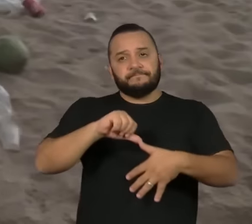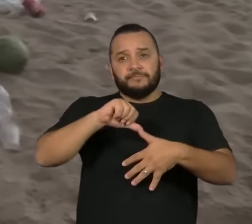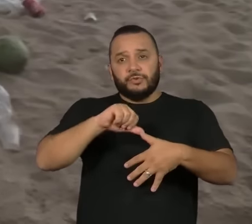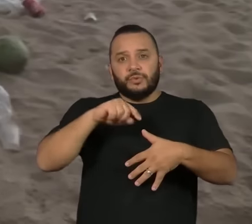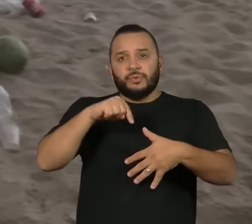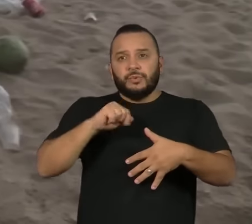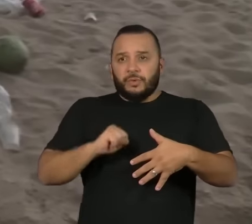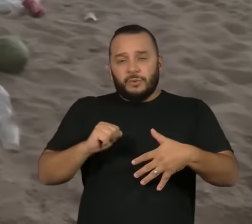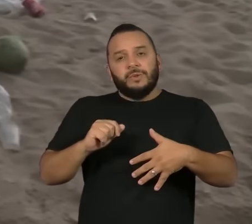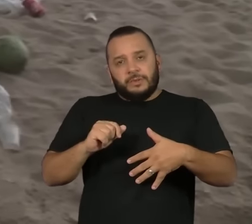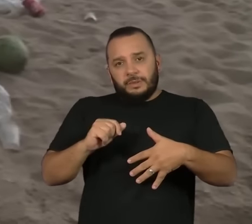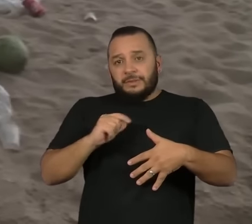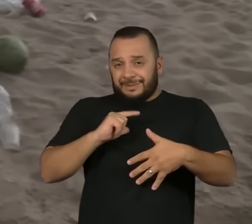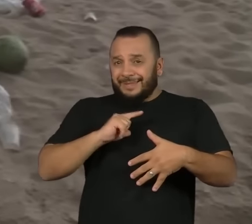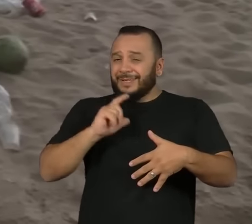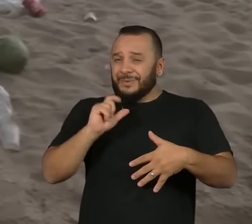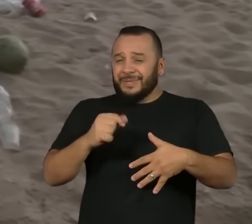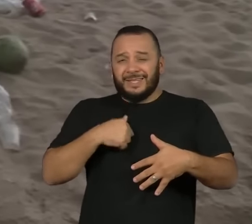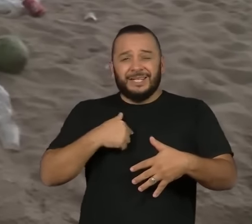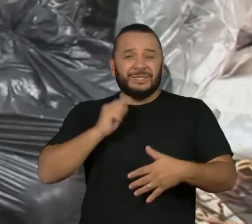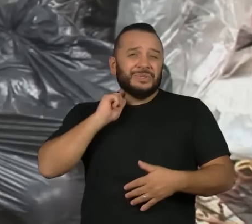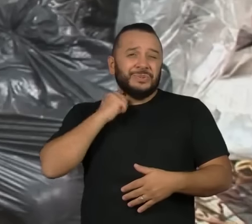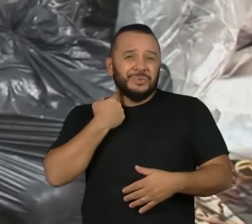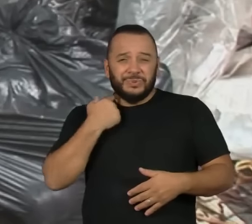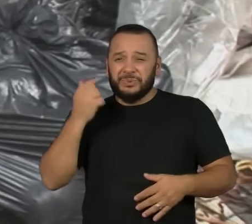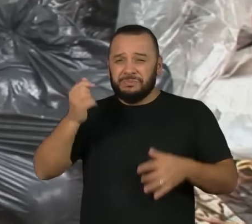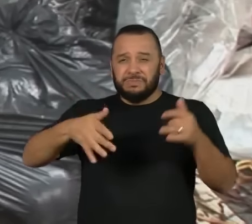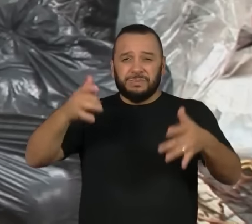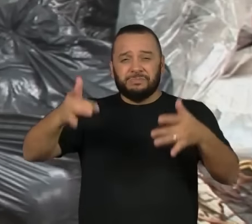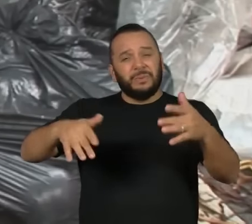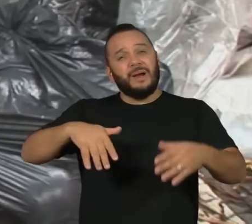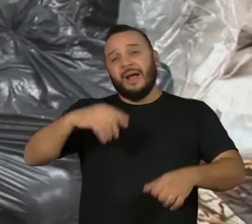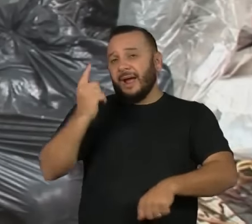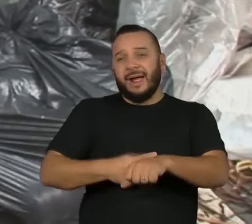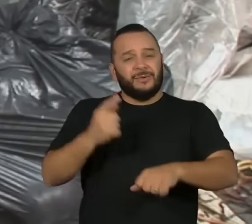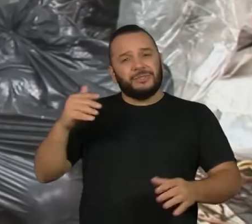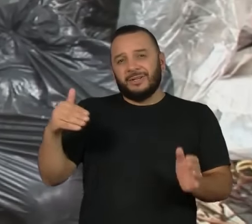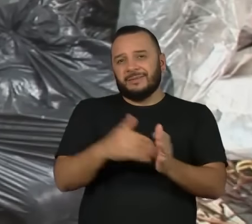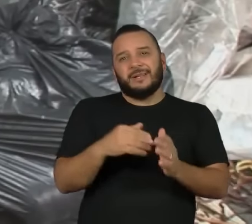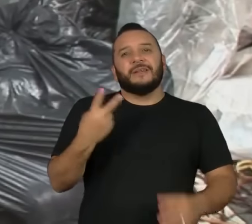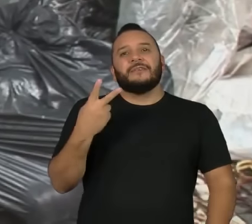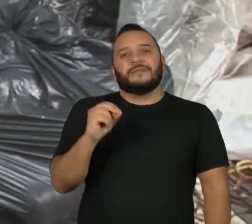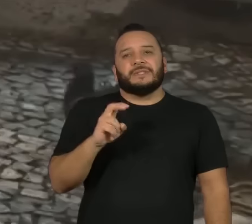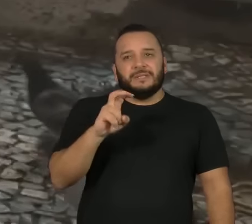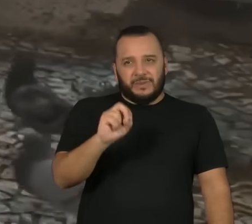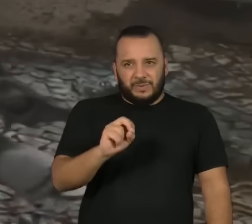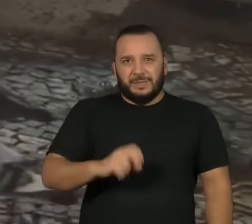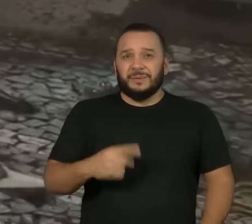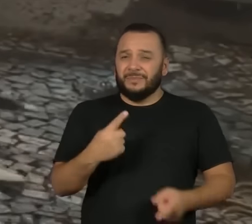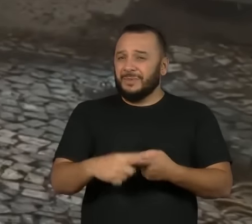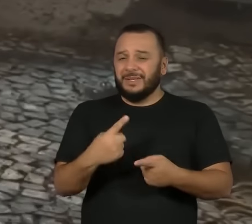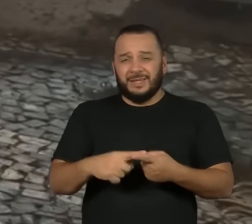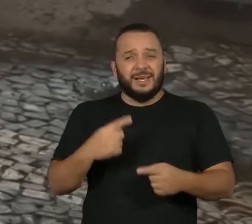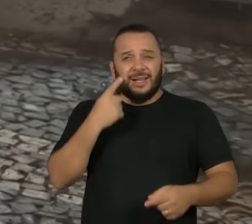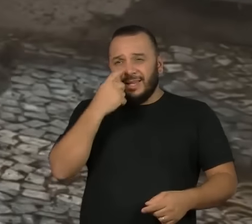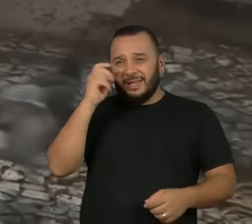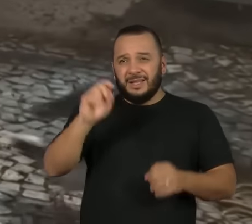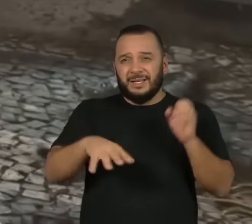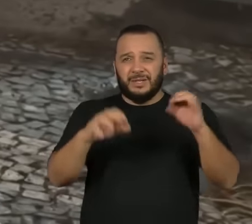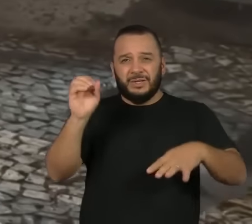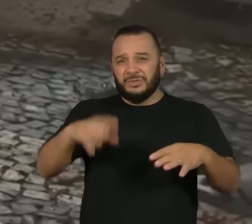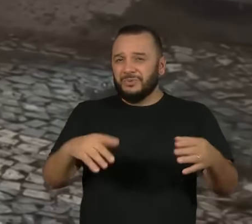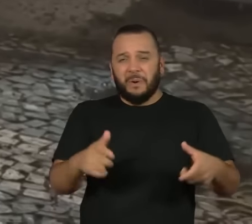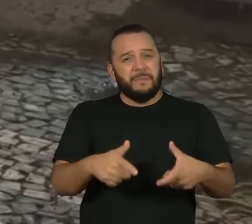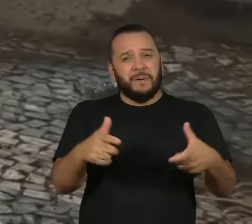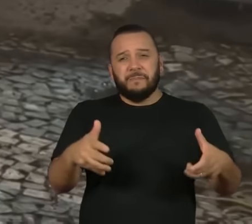dos continentes mais poluídos até 2050, alerta a ONU. O volume de resíduos sólidos